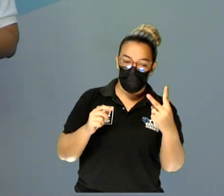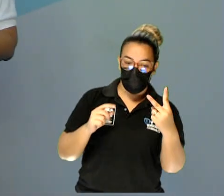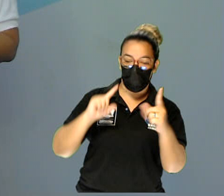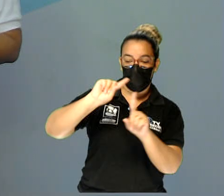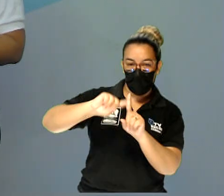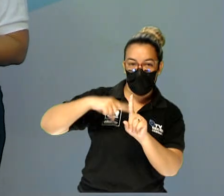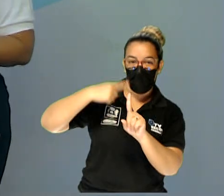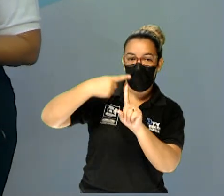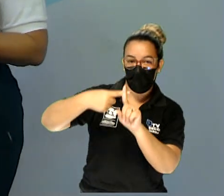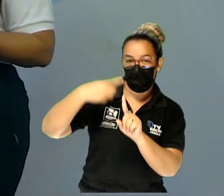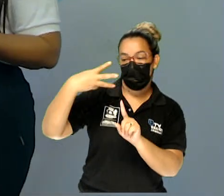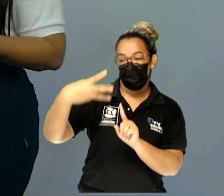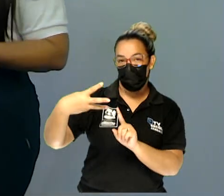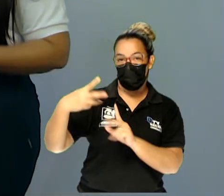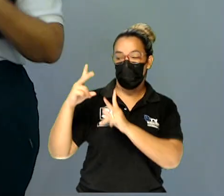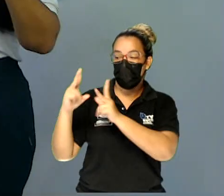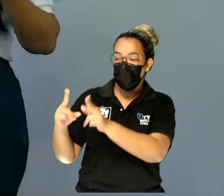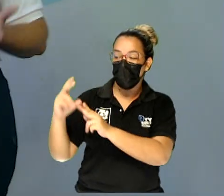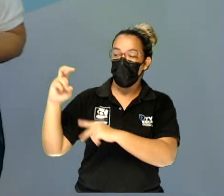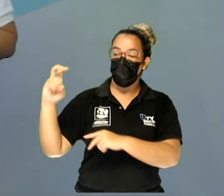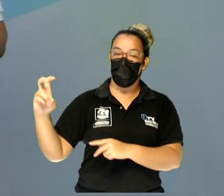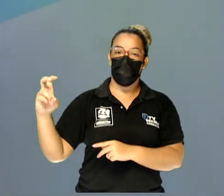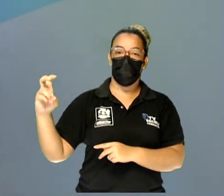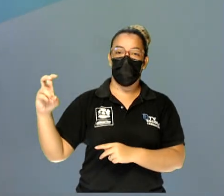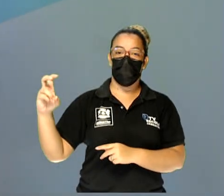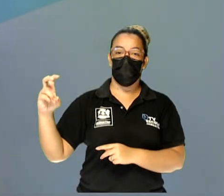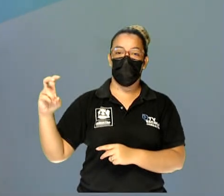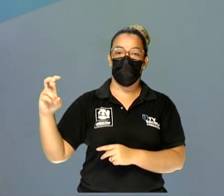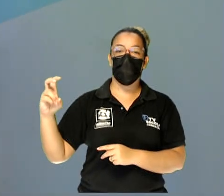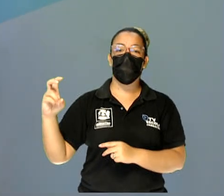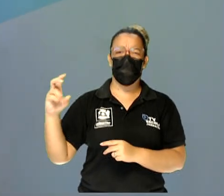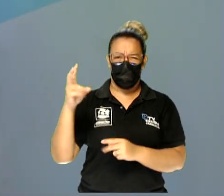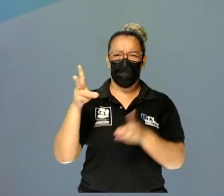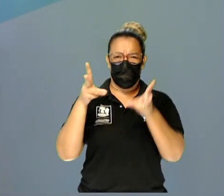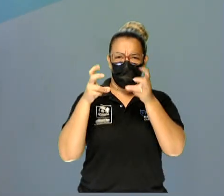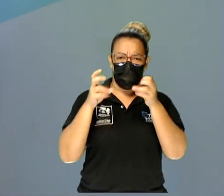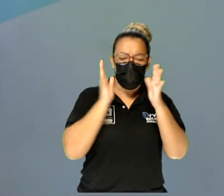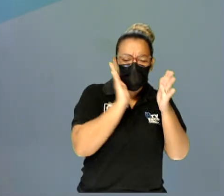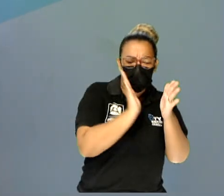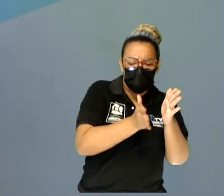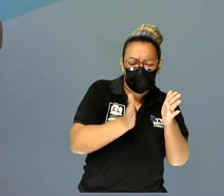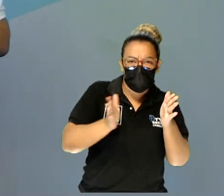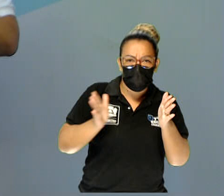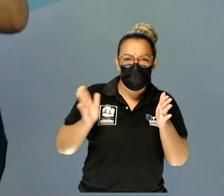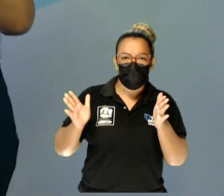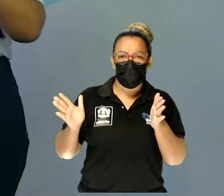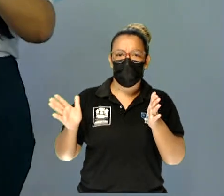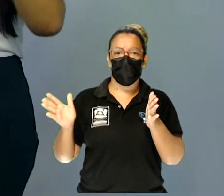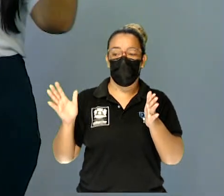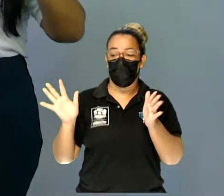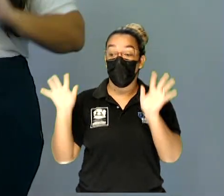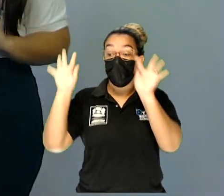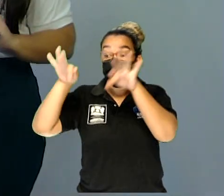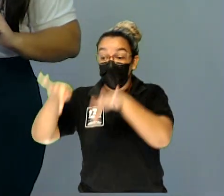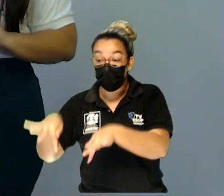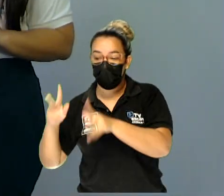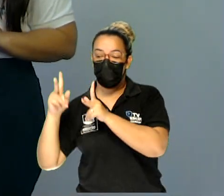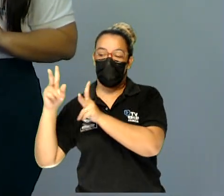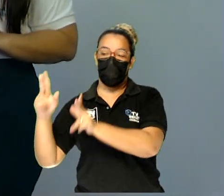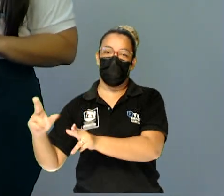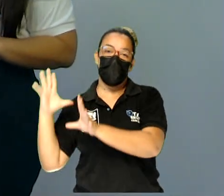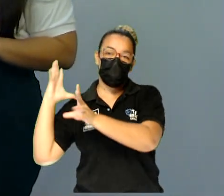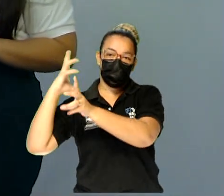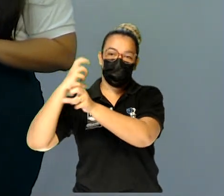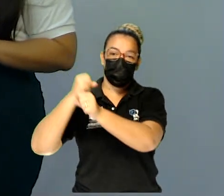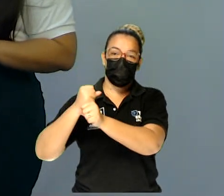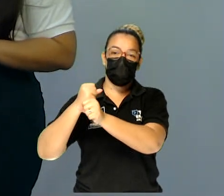3 unidades, que é igual a 5 unidades. Ou seja, a ordem, né, das parcelas não altera a soma, o